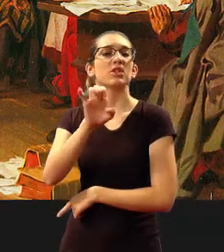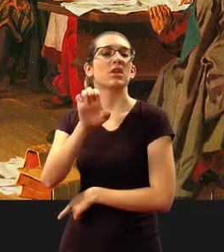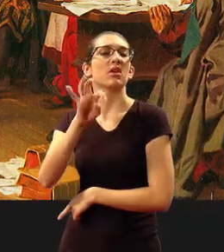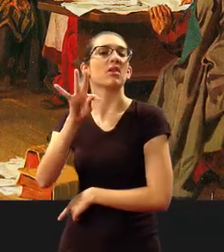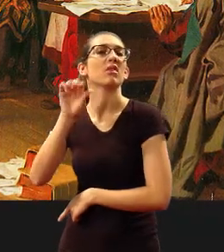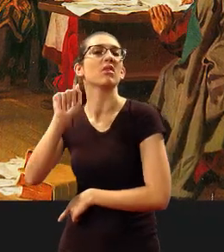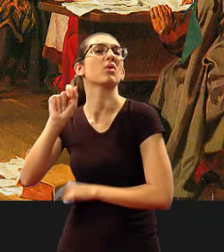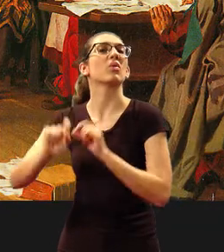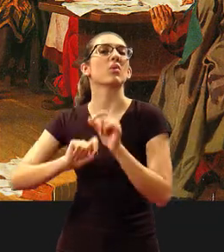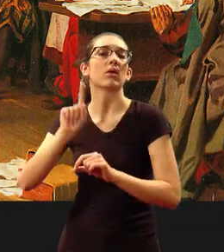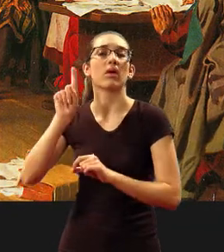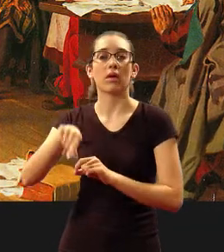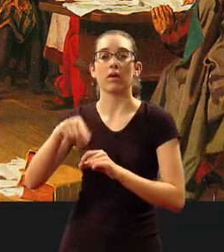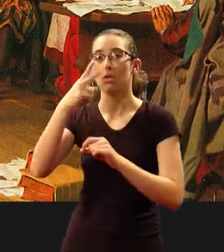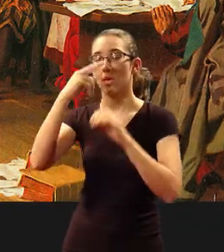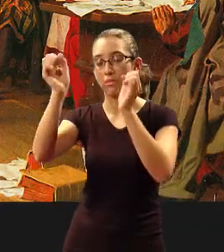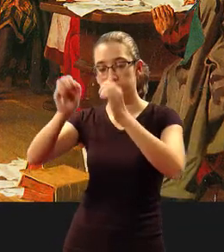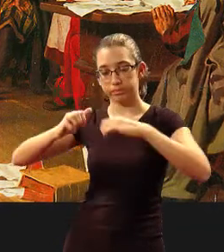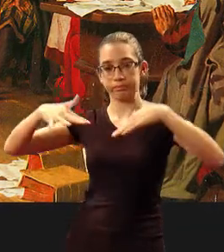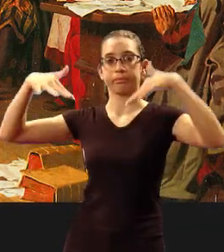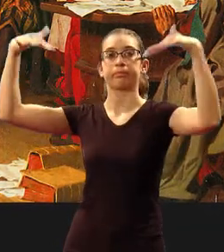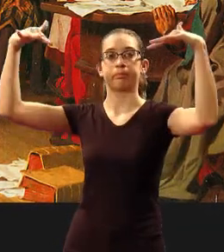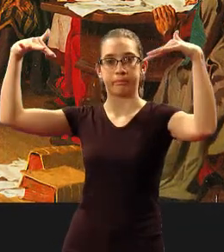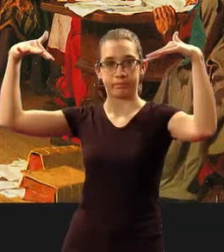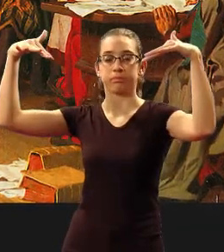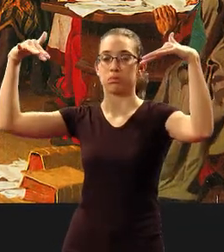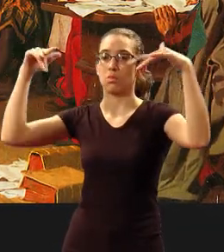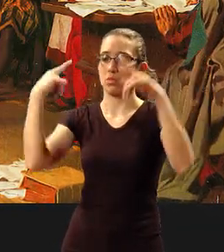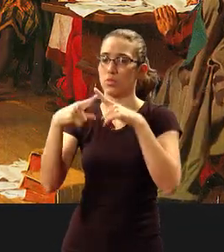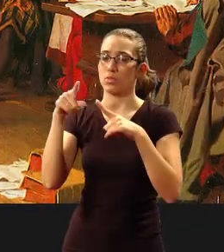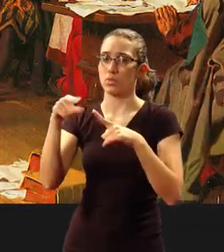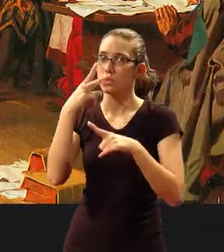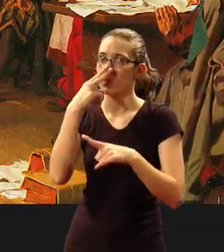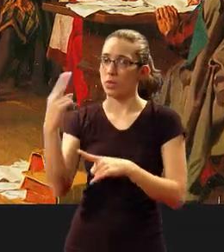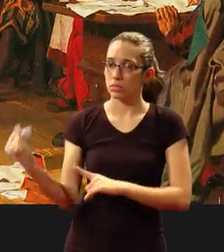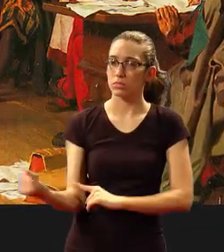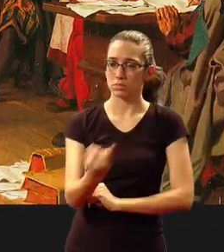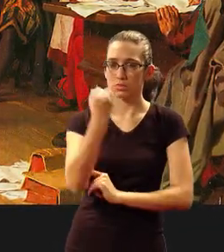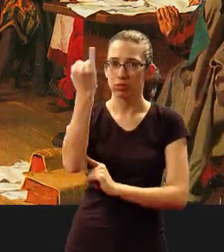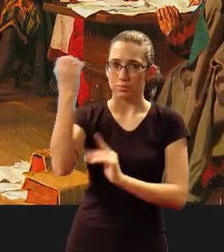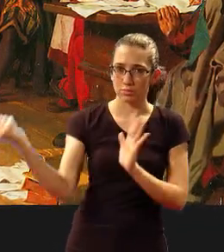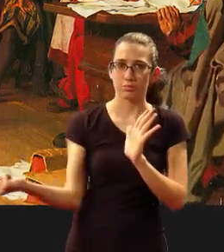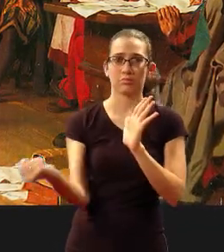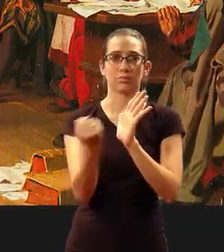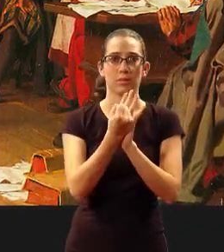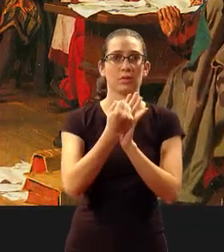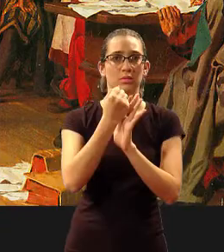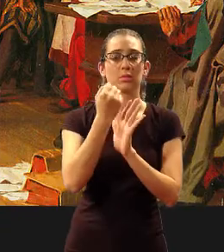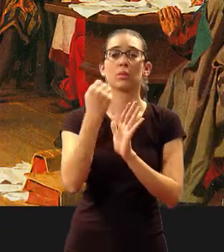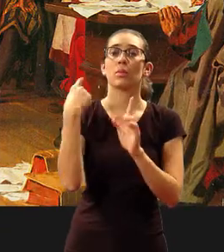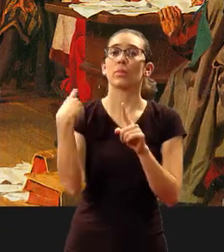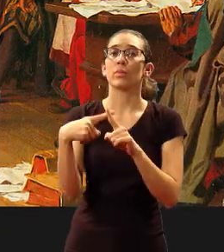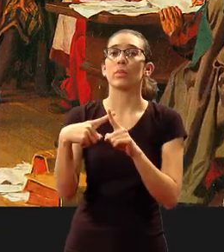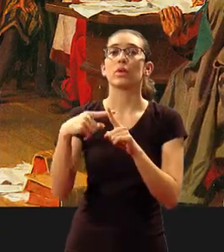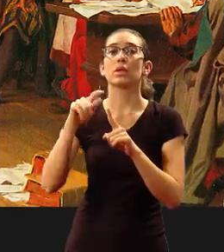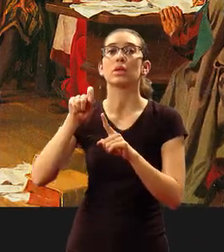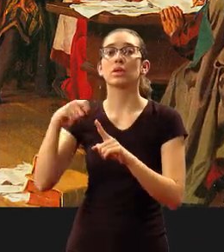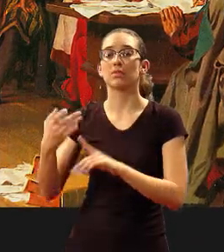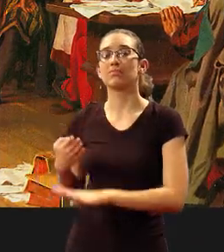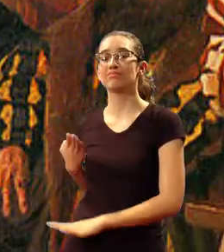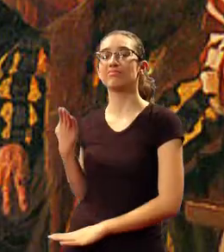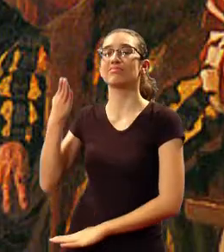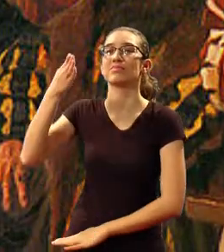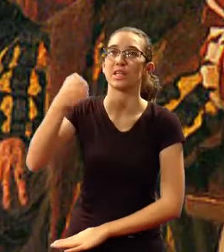A Dieta de Worms marca uma época importante porque quando se dirigia para